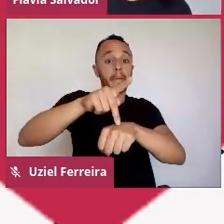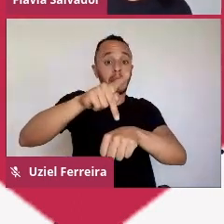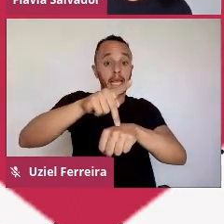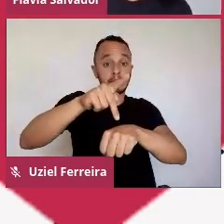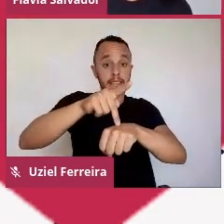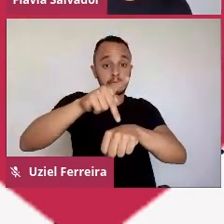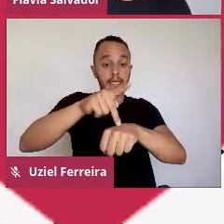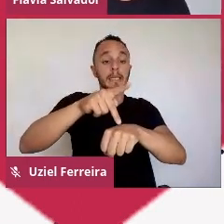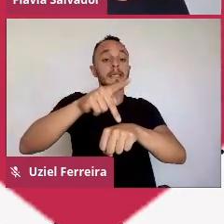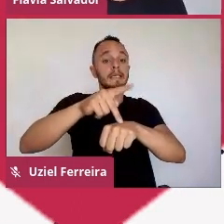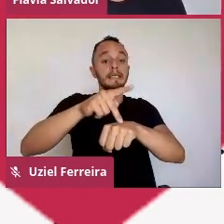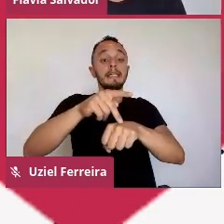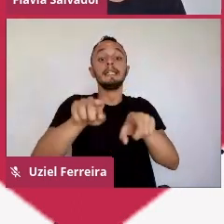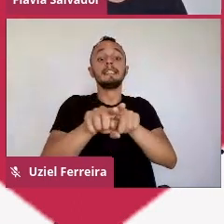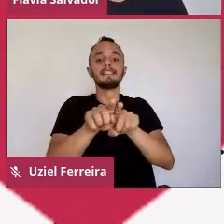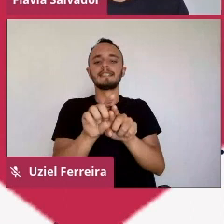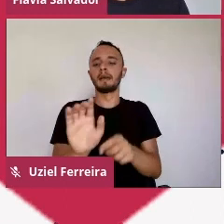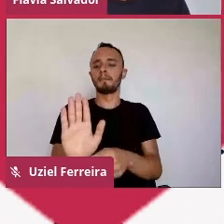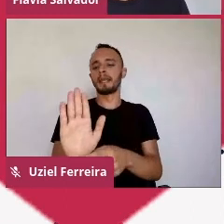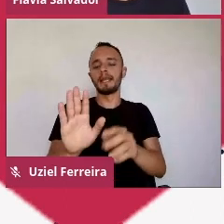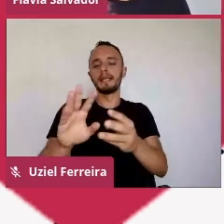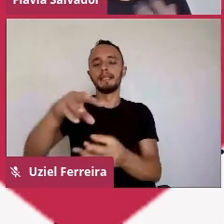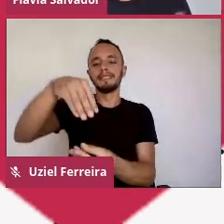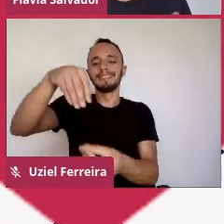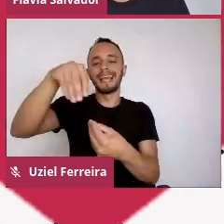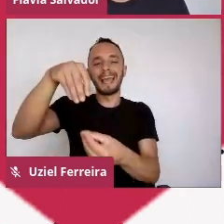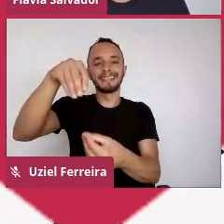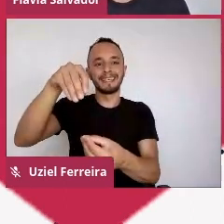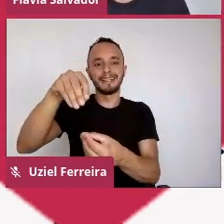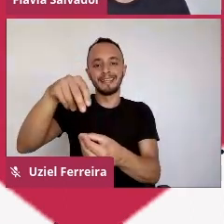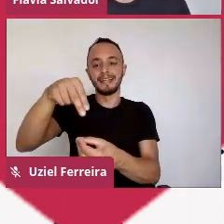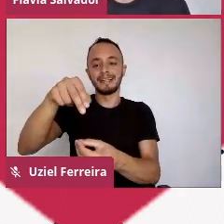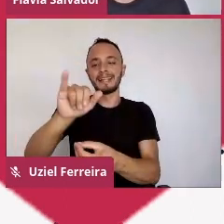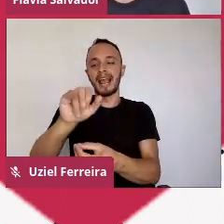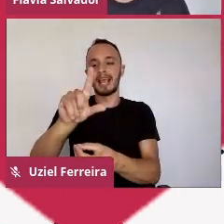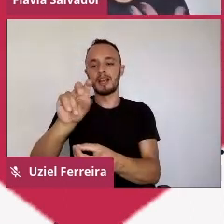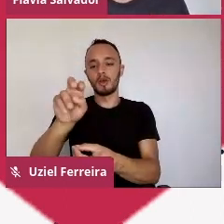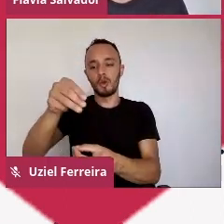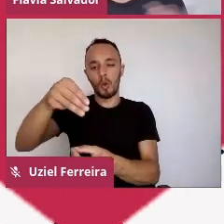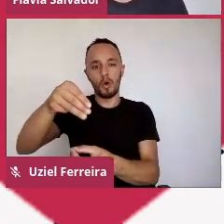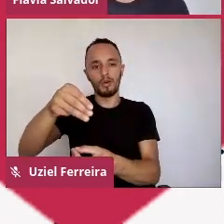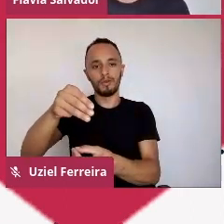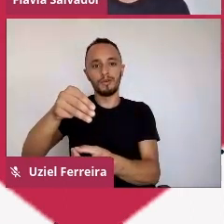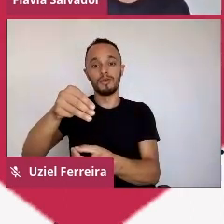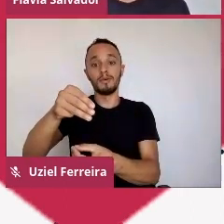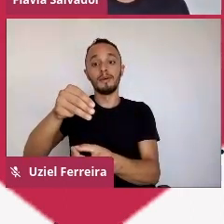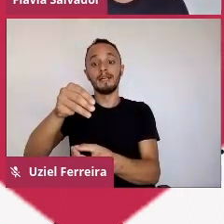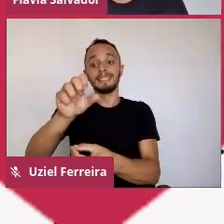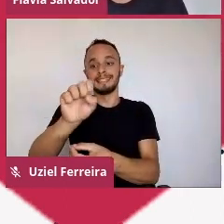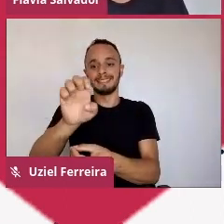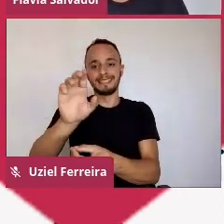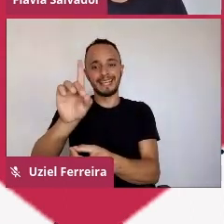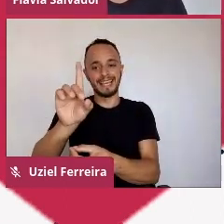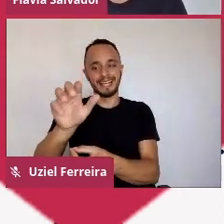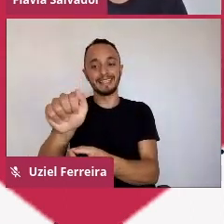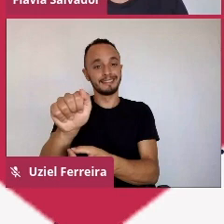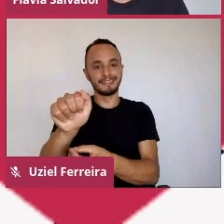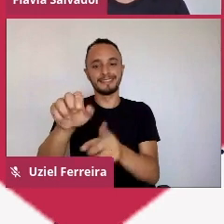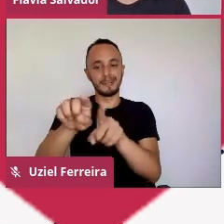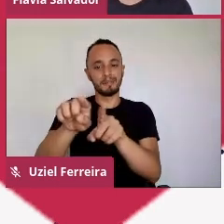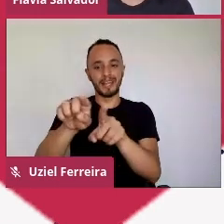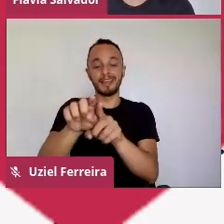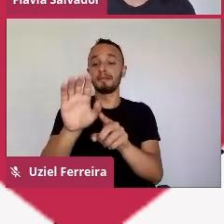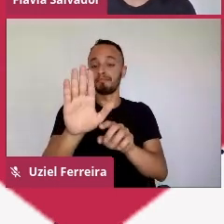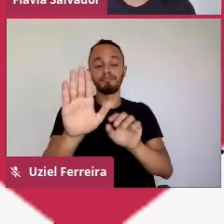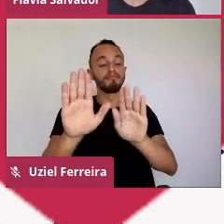tela de seda ou nylon, que é a serigrafia. E os suportes da impressão, que são o papel, o tecido e o couro.